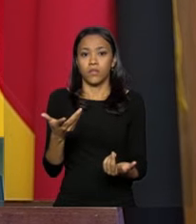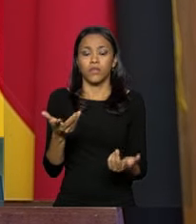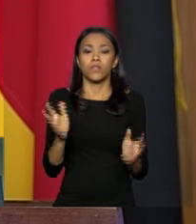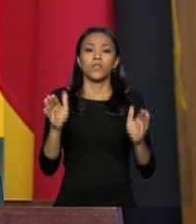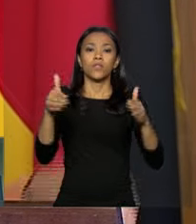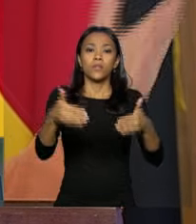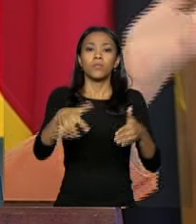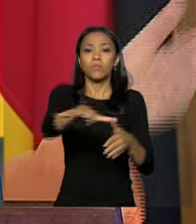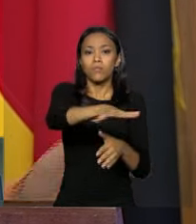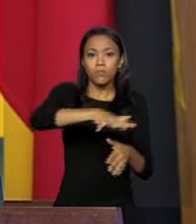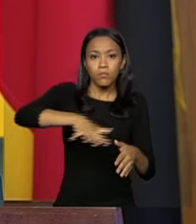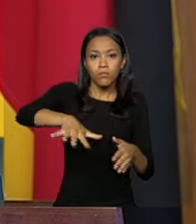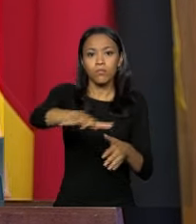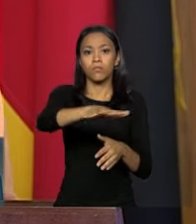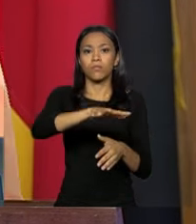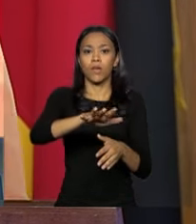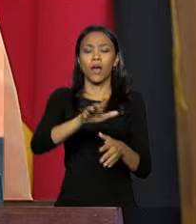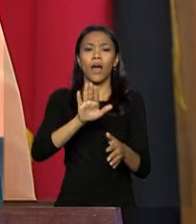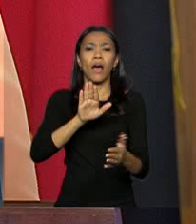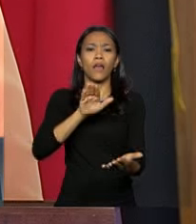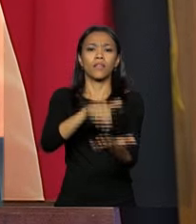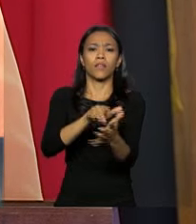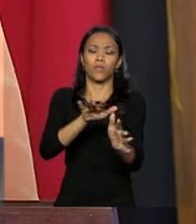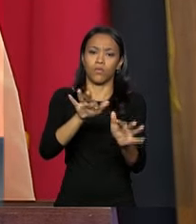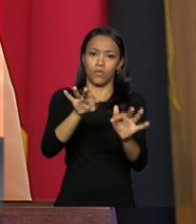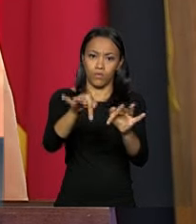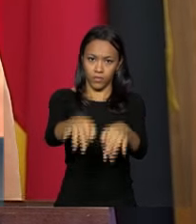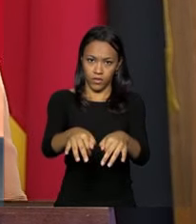descarbonização da economia até o fim do século,